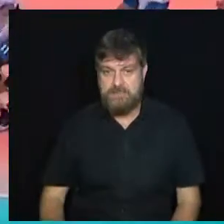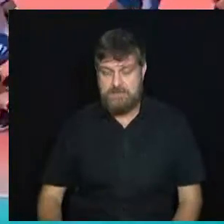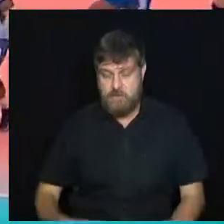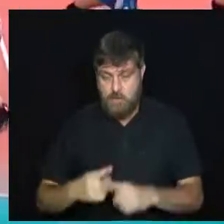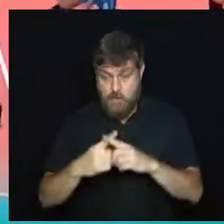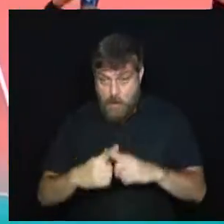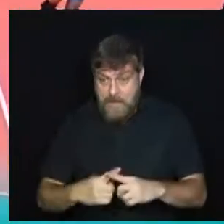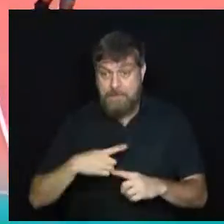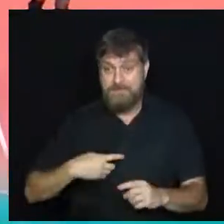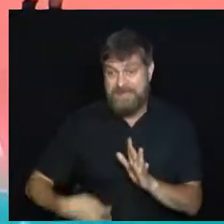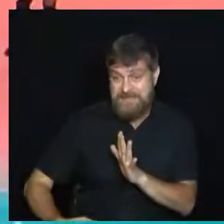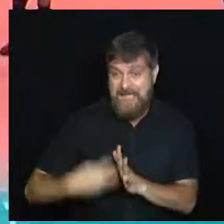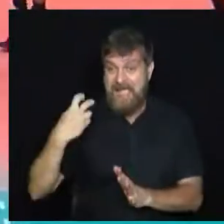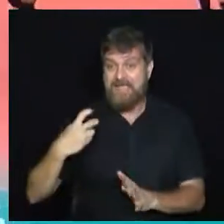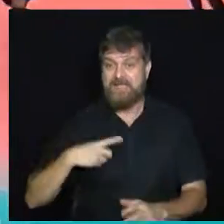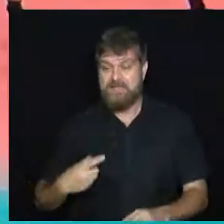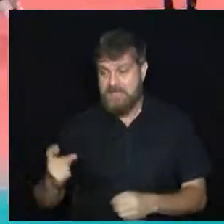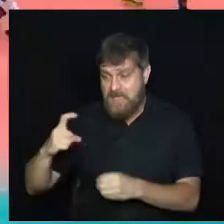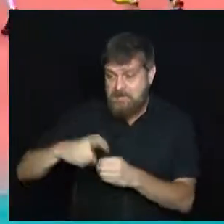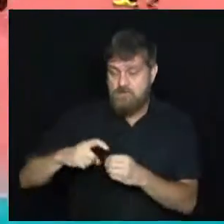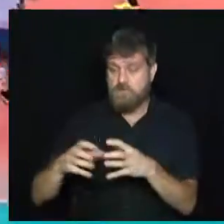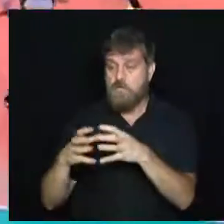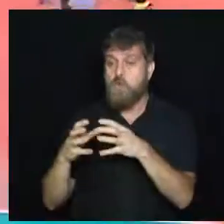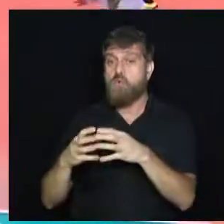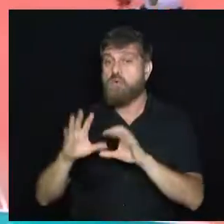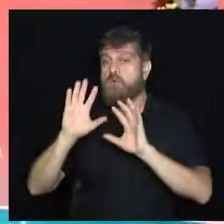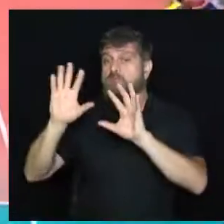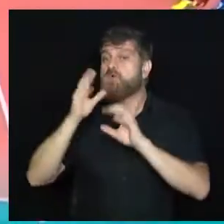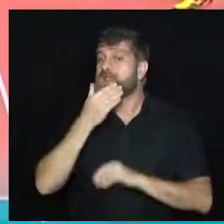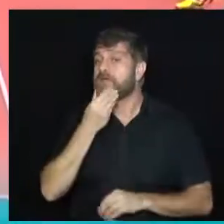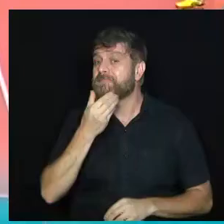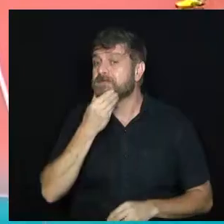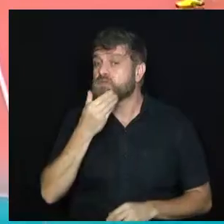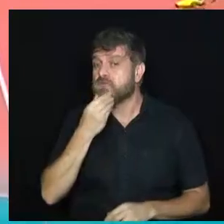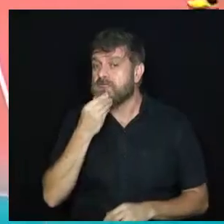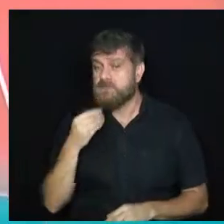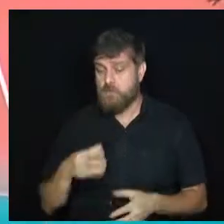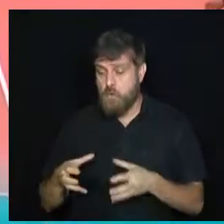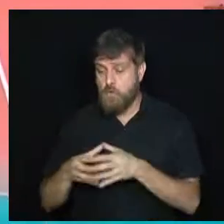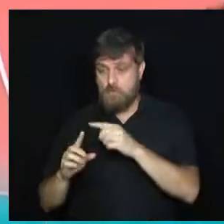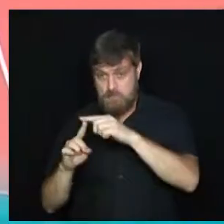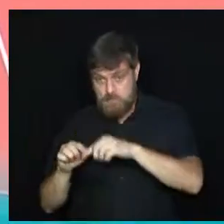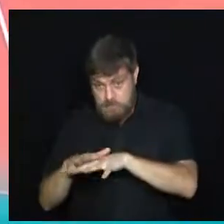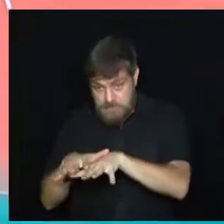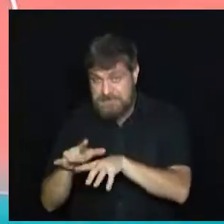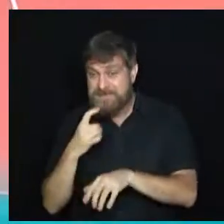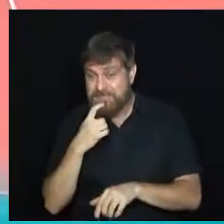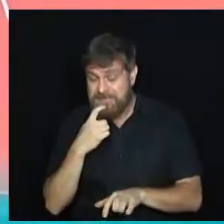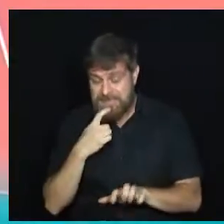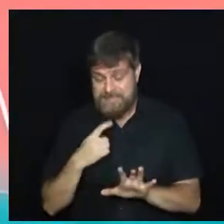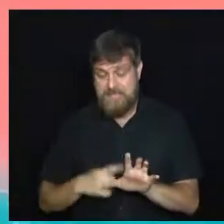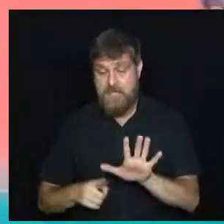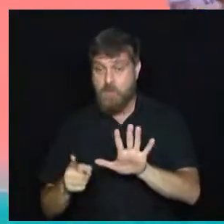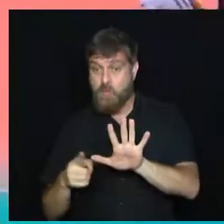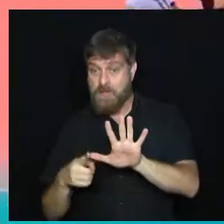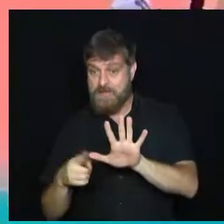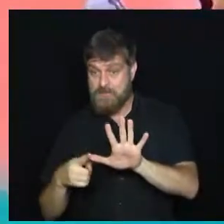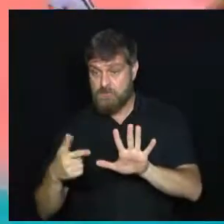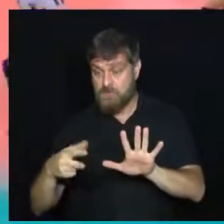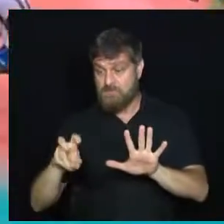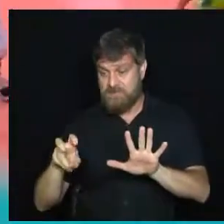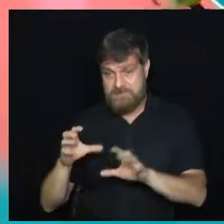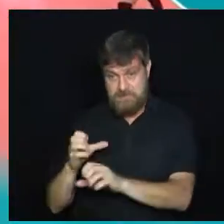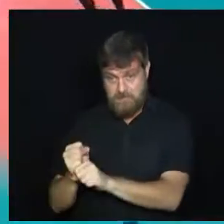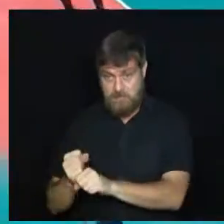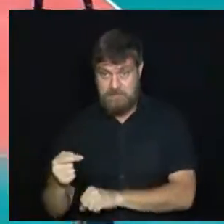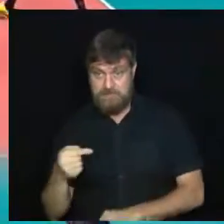pela quinta rodada do retorno da Superliga Masculina. O Renata está na quinta colocação, com 25 pontos.